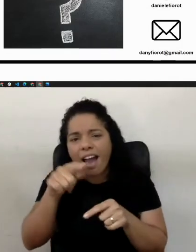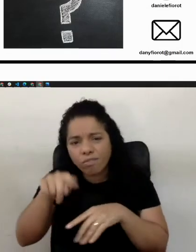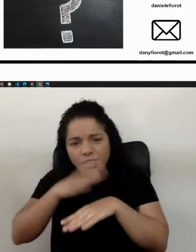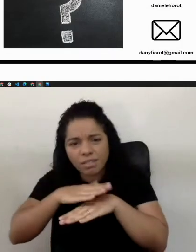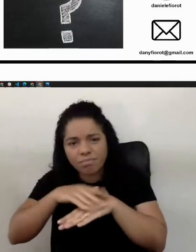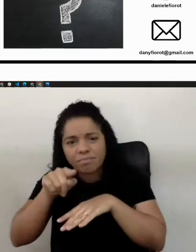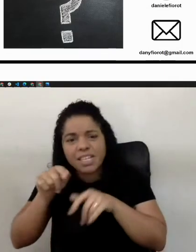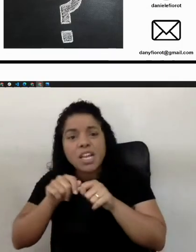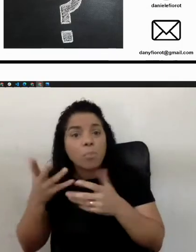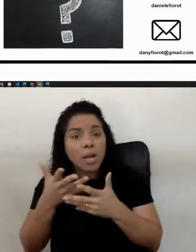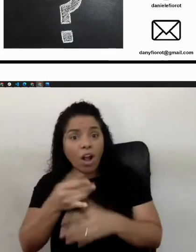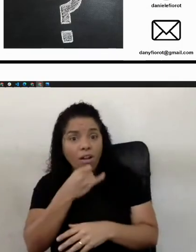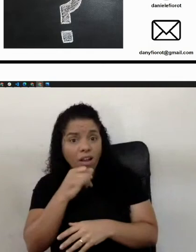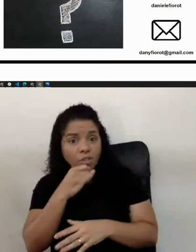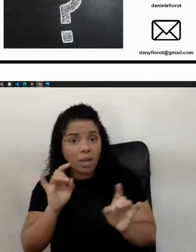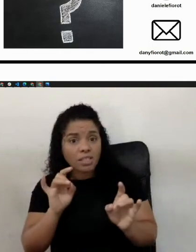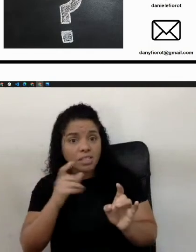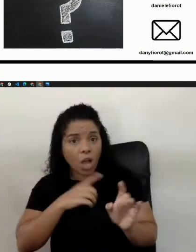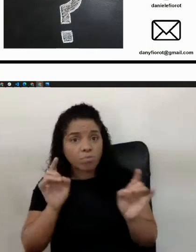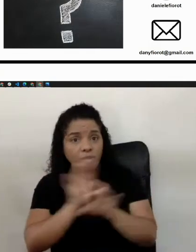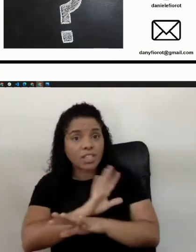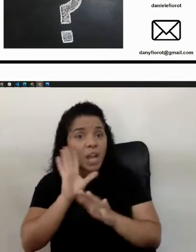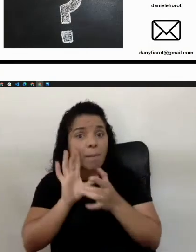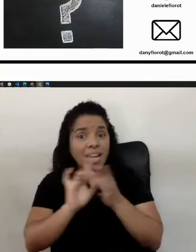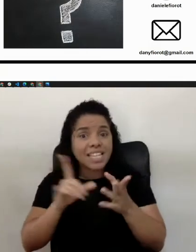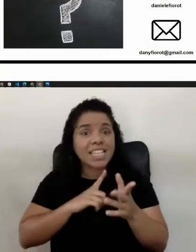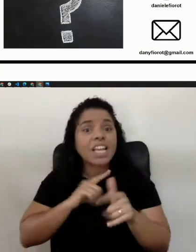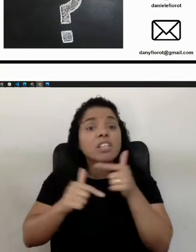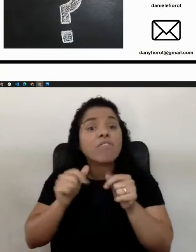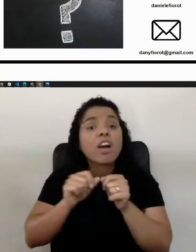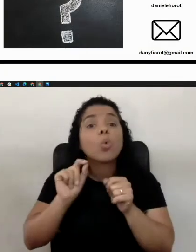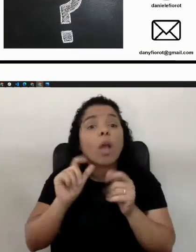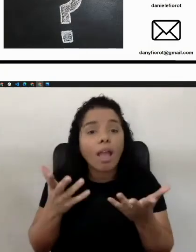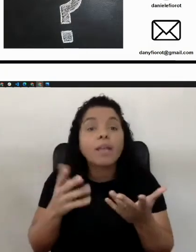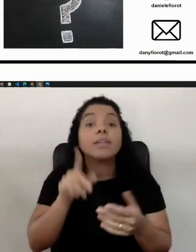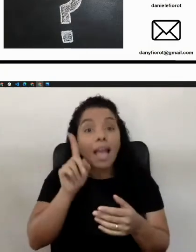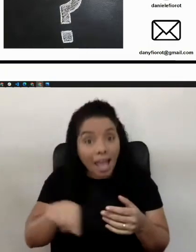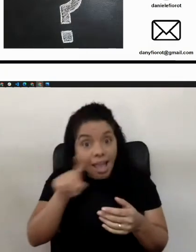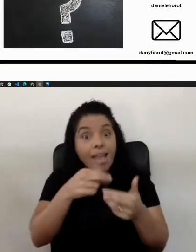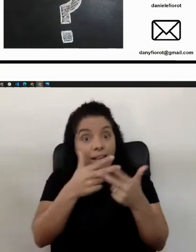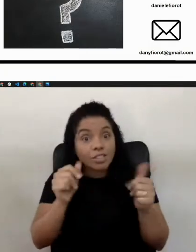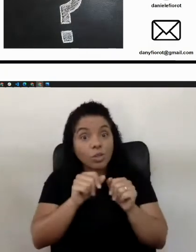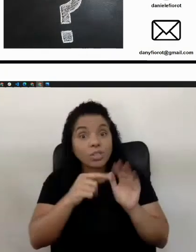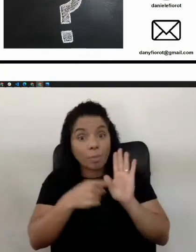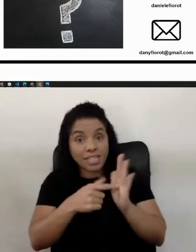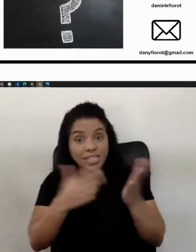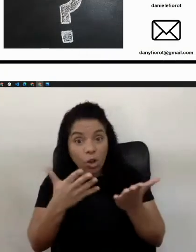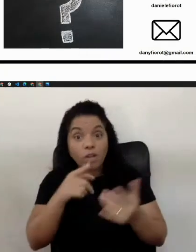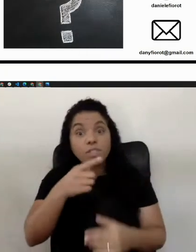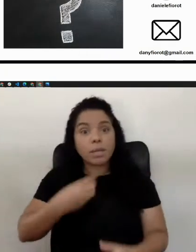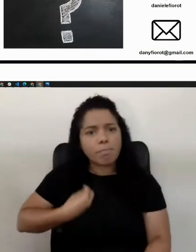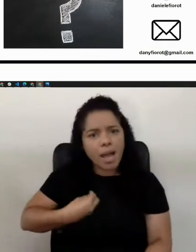que libera o tempo? É muito dessas atividades que eu apresentei aqui agora, sabe? Você participa